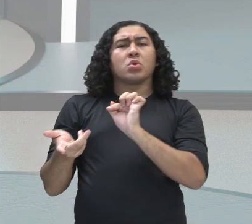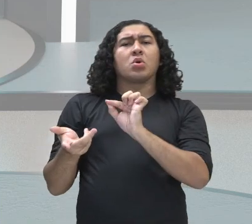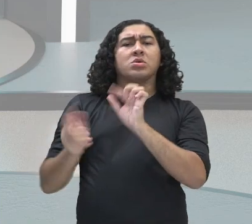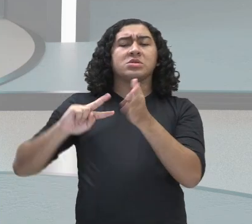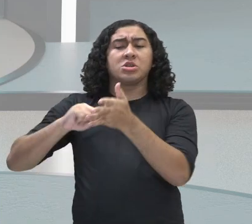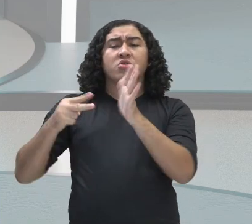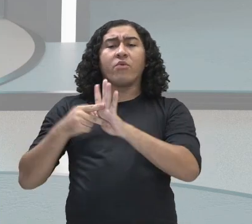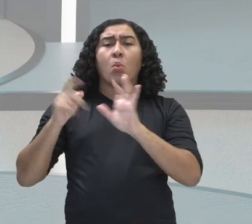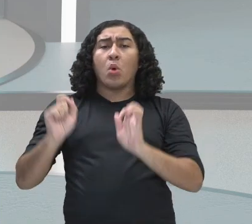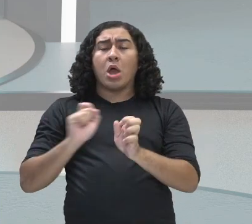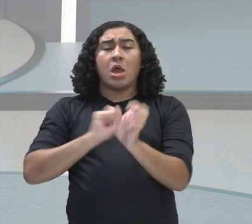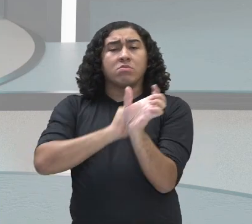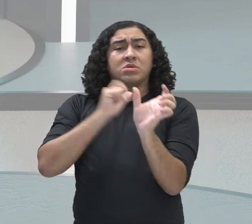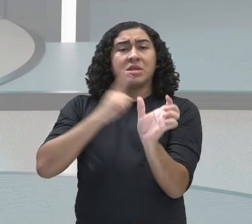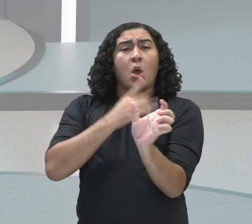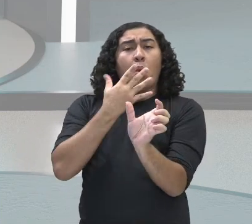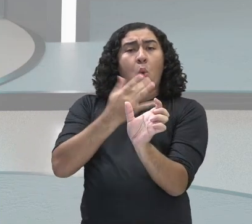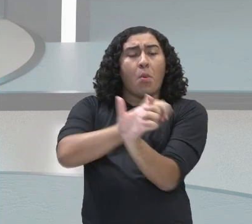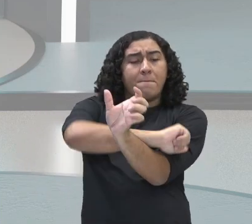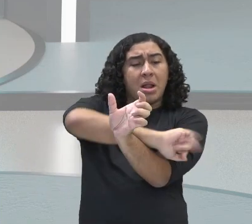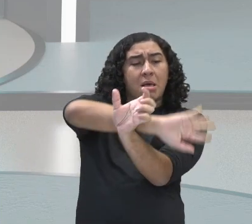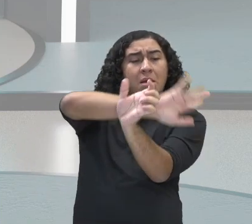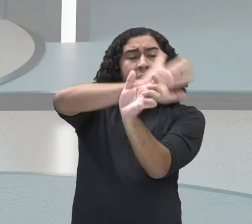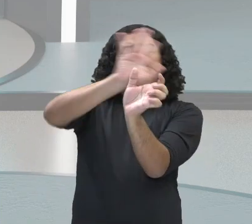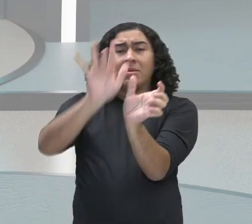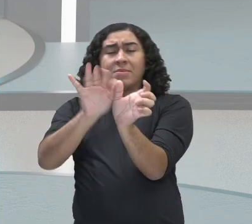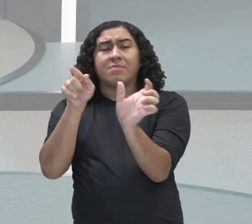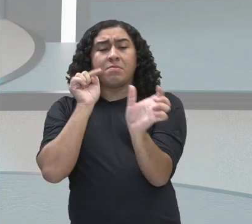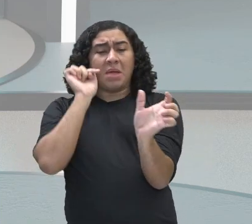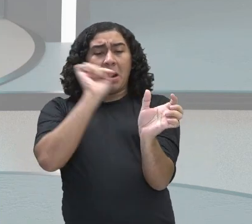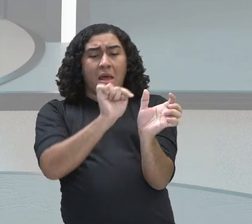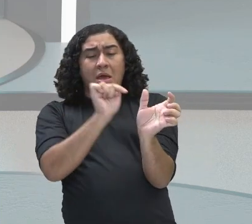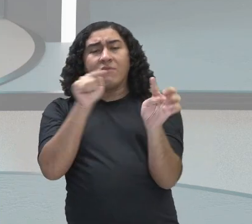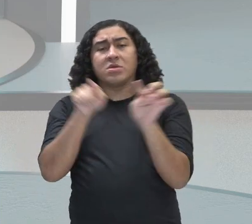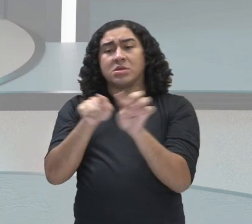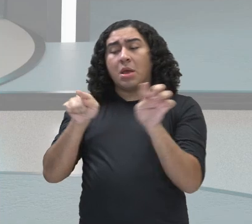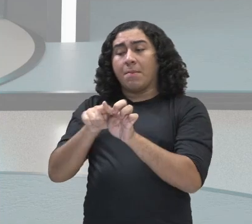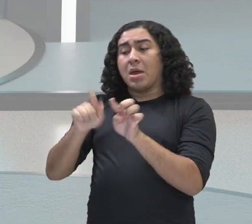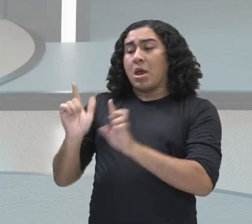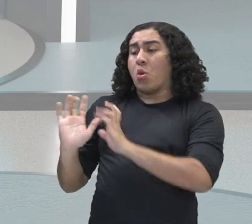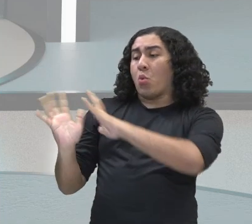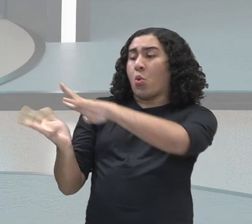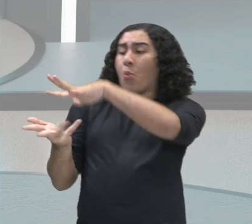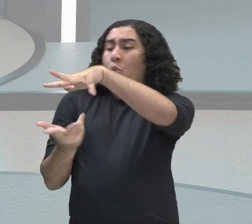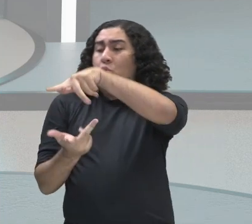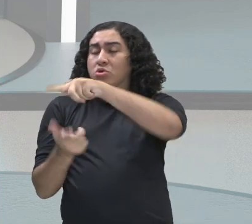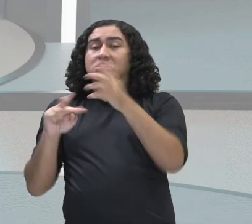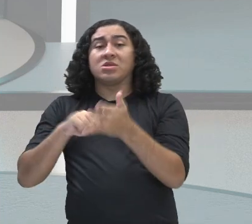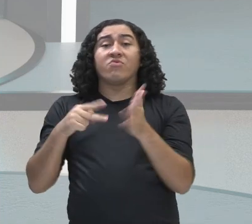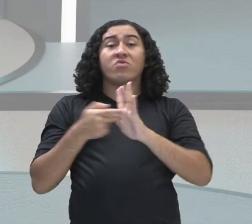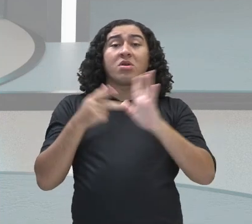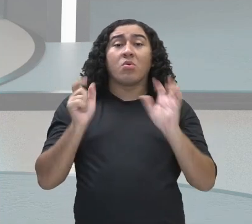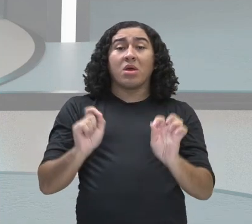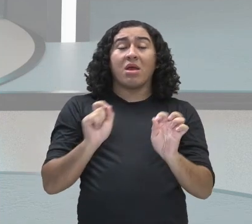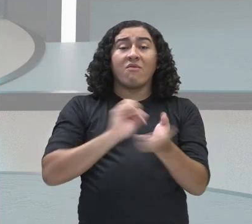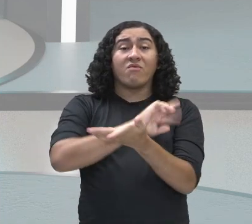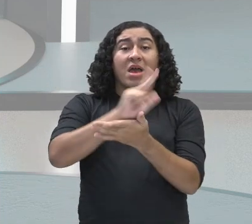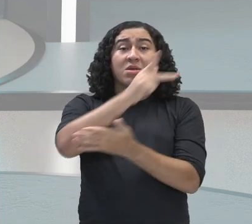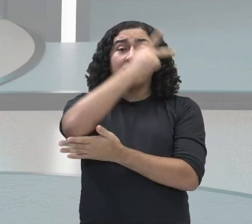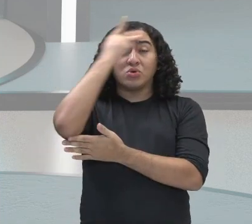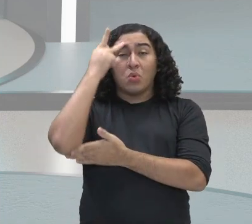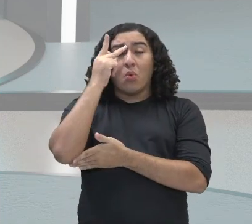isso? Então, várias mãos, ou seja, diferentes pessoas, diferentes povos, diferentes culturas, certo?